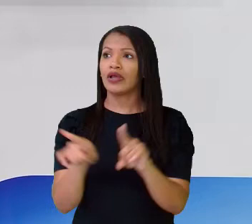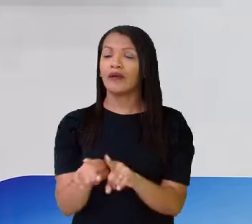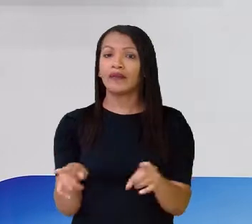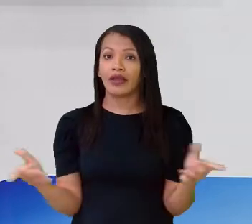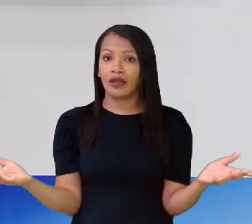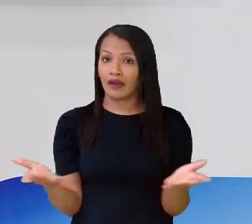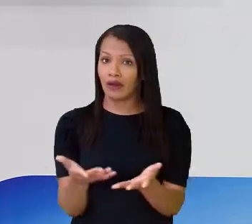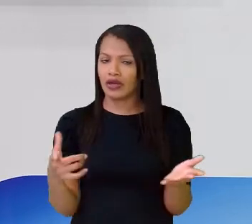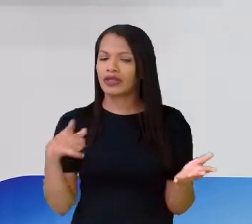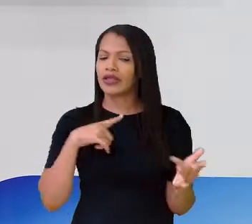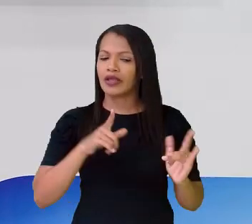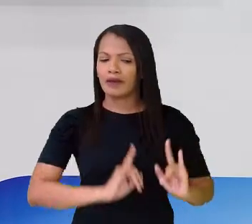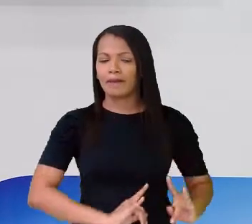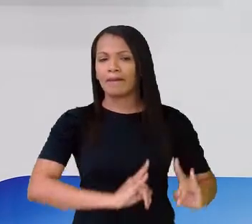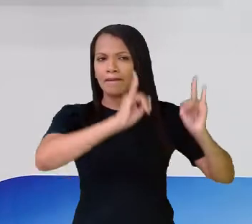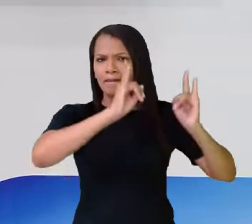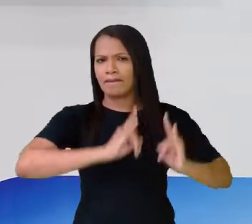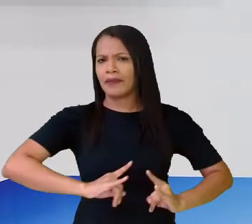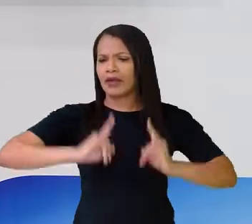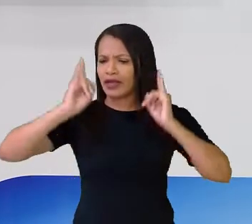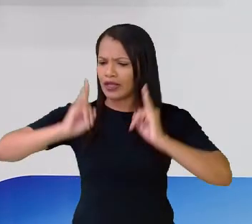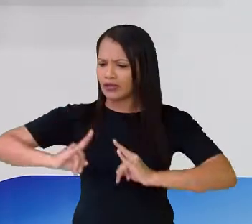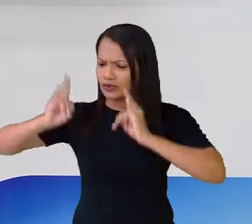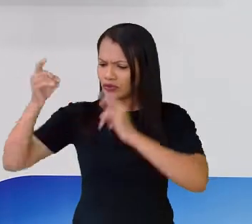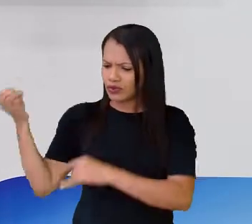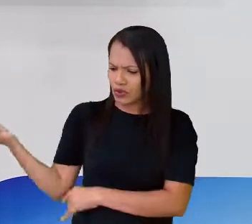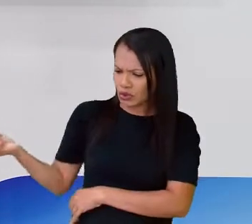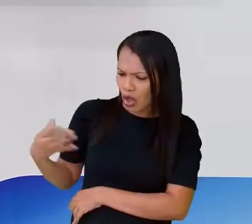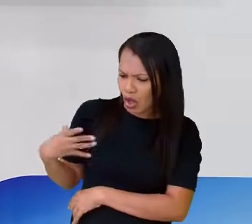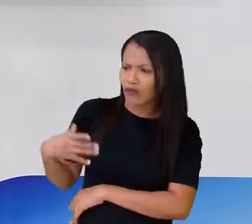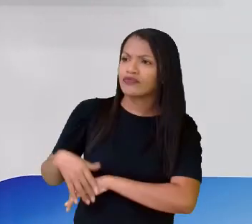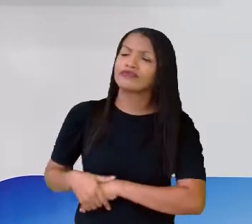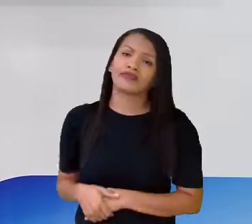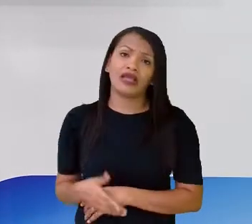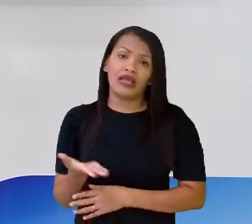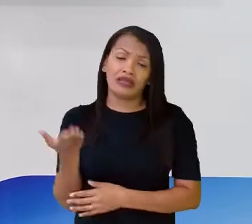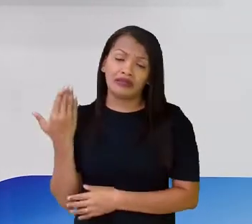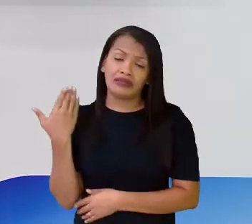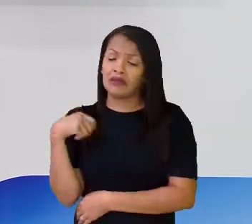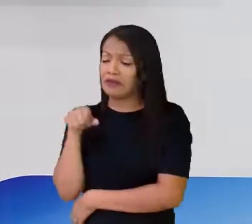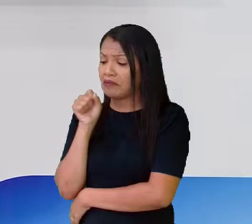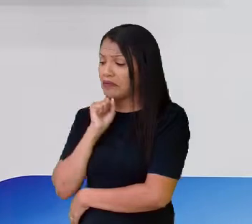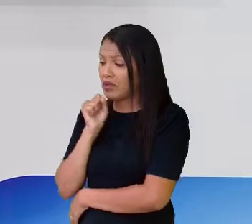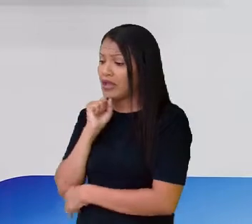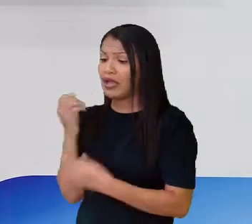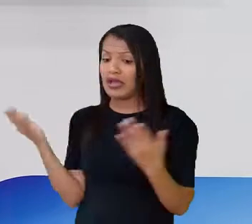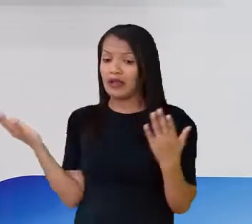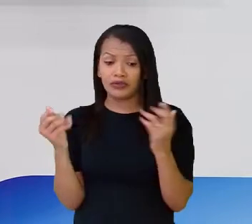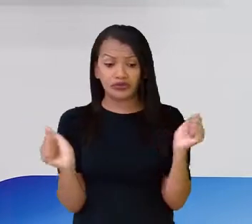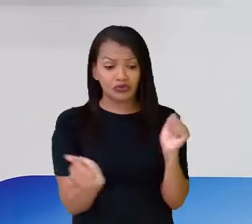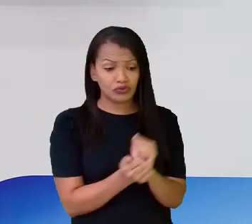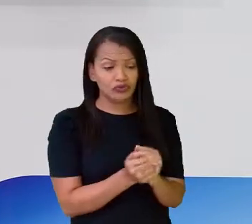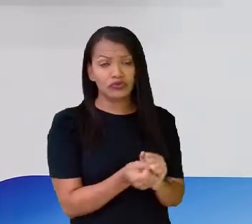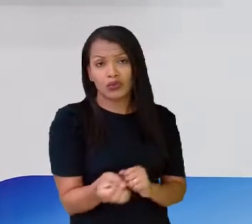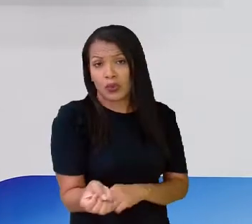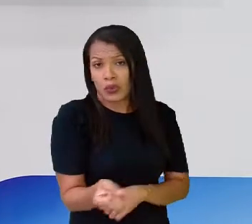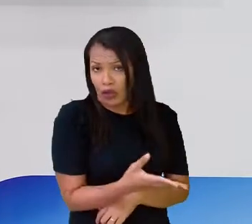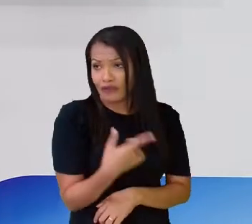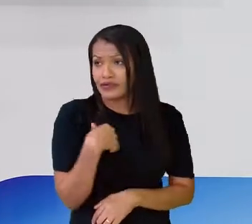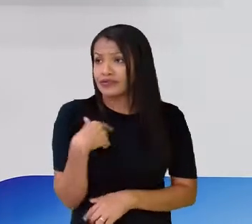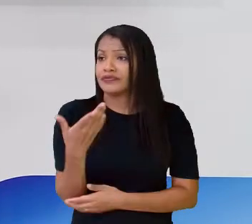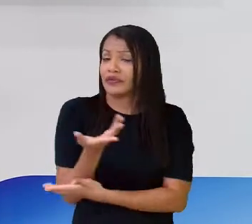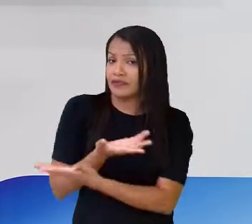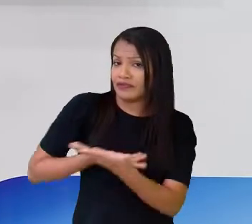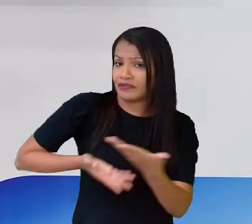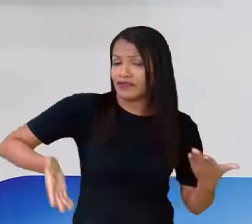novos. Então eles souberam valorizar a arquitetura antiga com a arquitetura nova e elas vivem em harmonia, porque a gente também